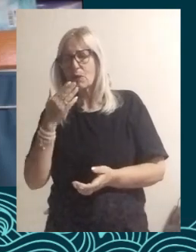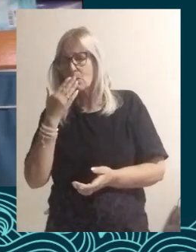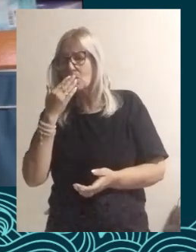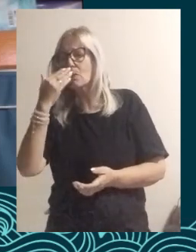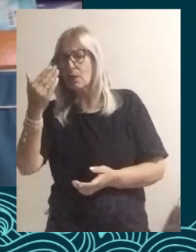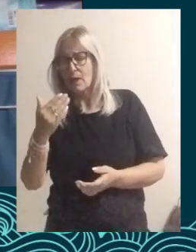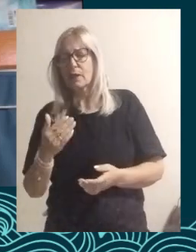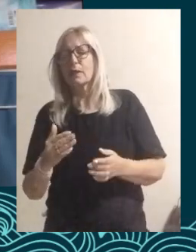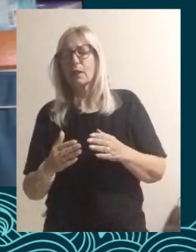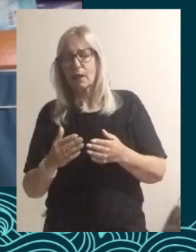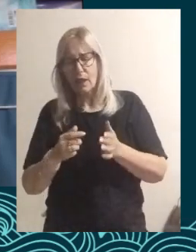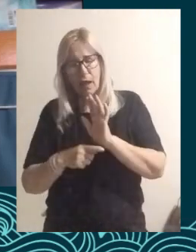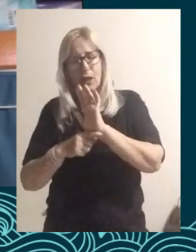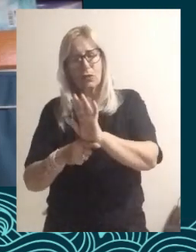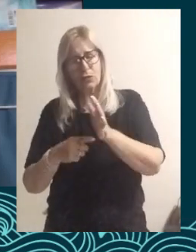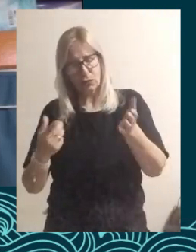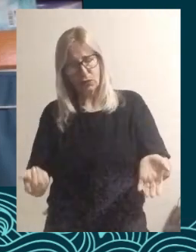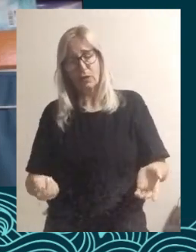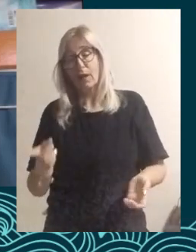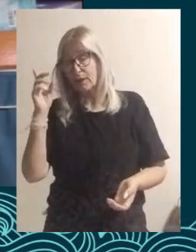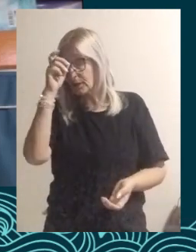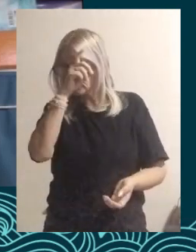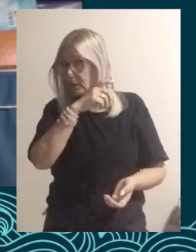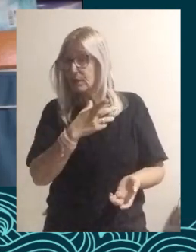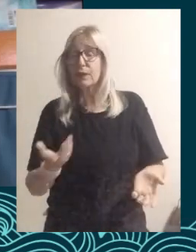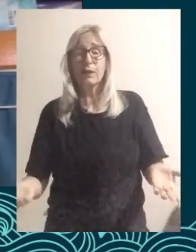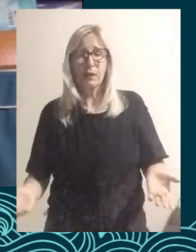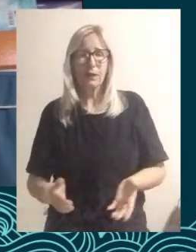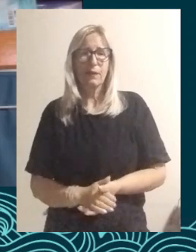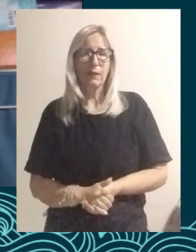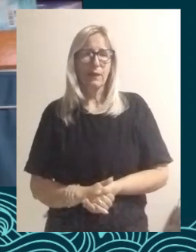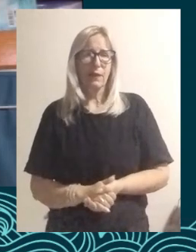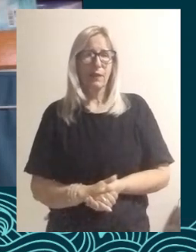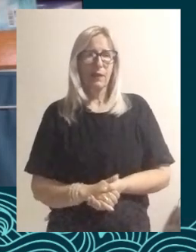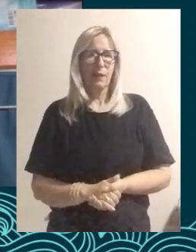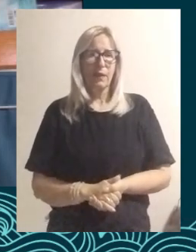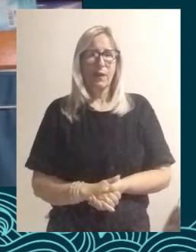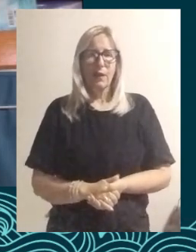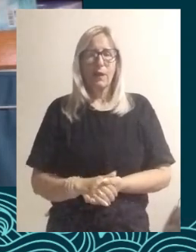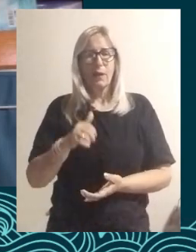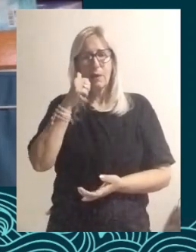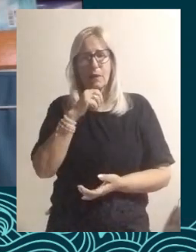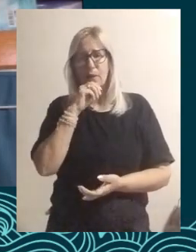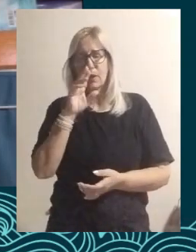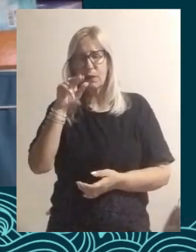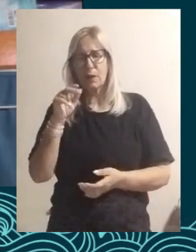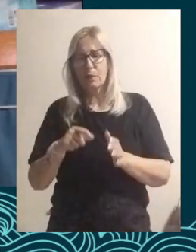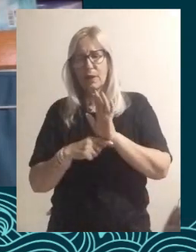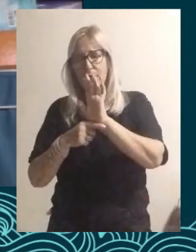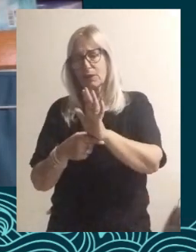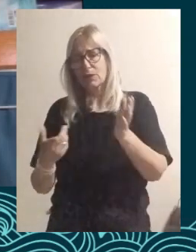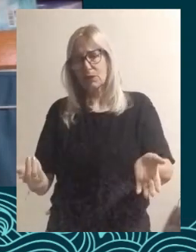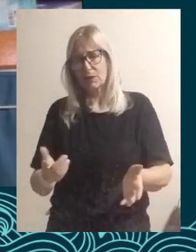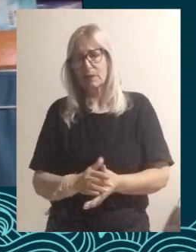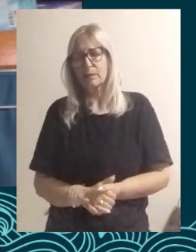mais idade. Um monte de gente pede ajuda para elas o tempo inteiro. E é muito difícil elas pedirem ajuda. Minha mãe nunca pede